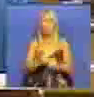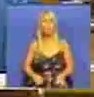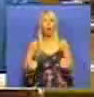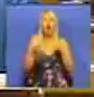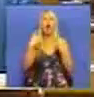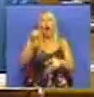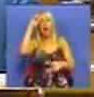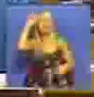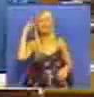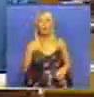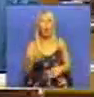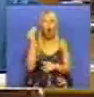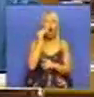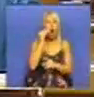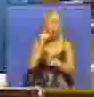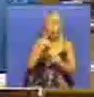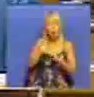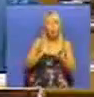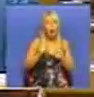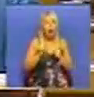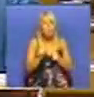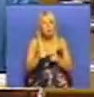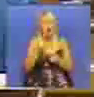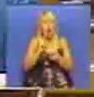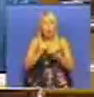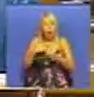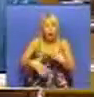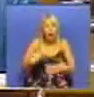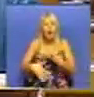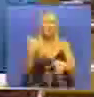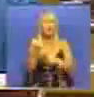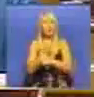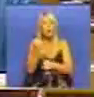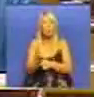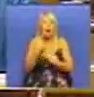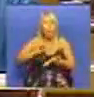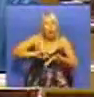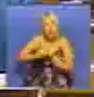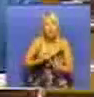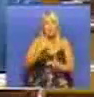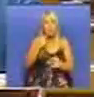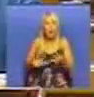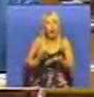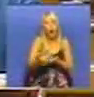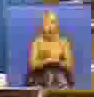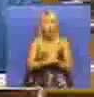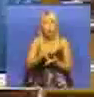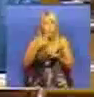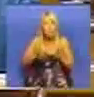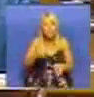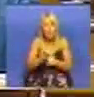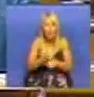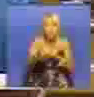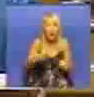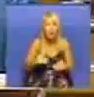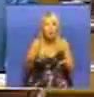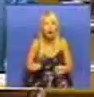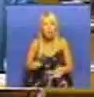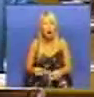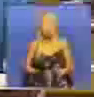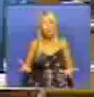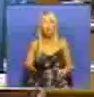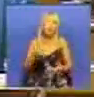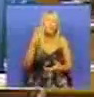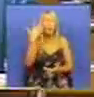em adaptar-se aos ritmos de trabalho a que a crescente necessidade de lucros obriga. Quanto mais alguém com mais de